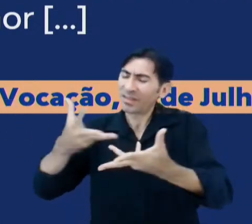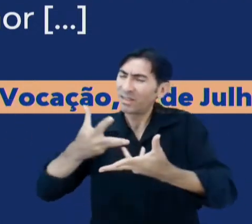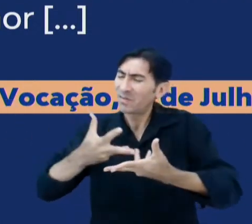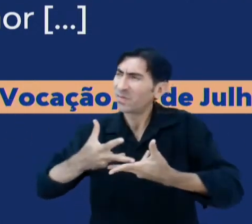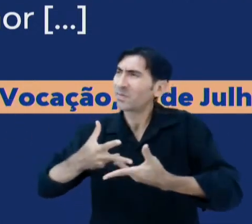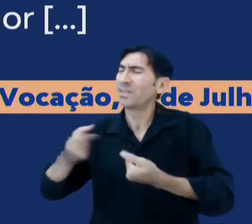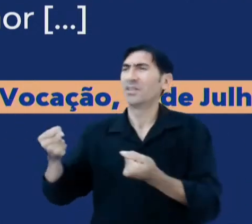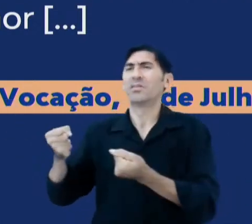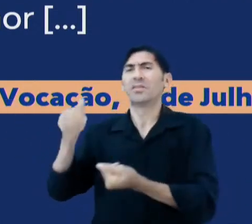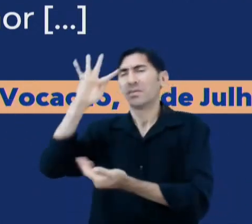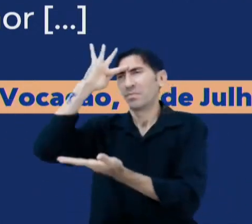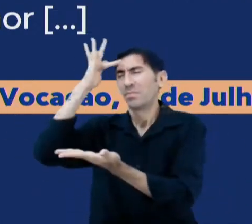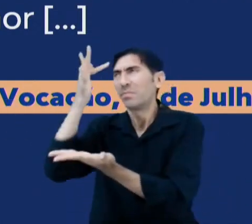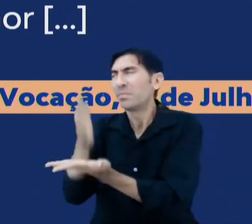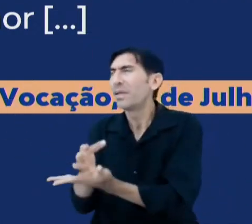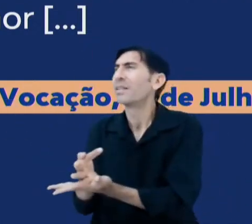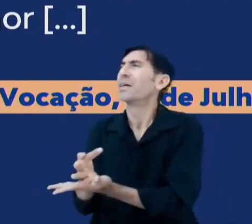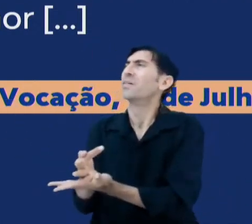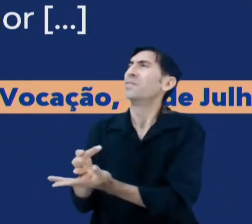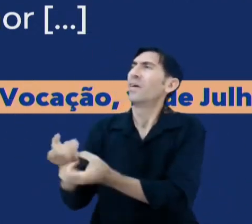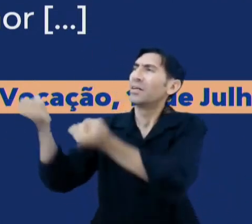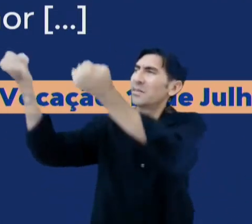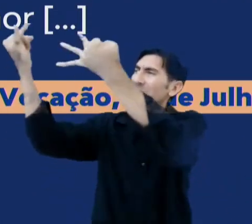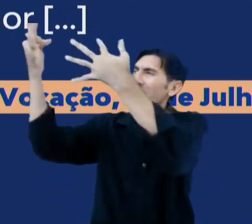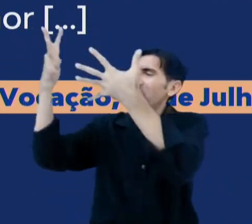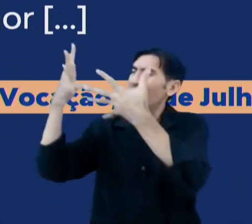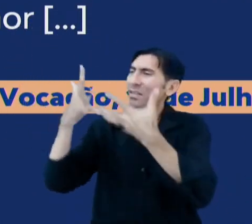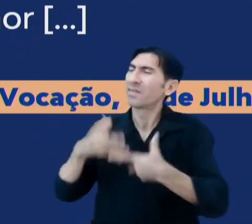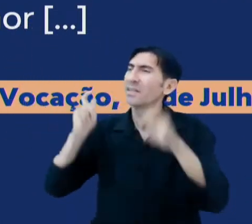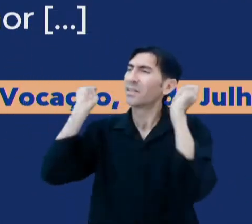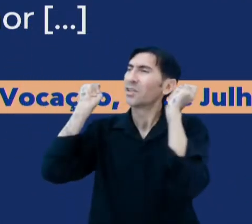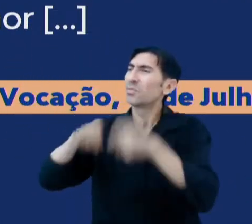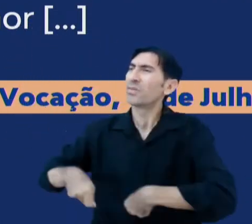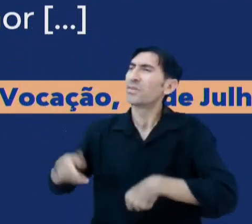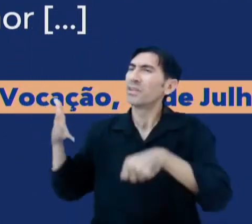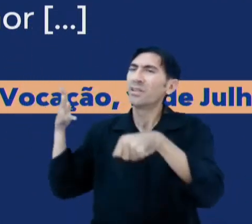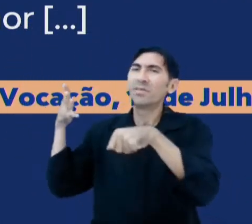fé, torna-se participante da natureza divina.